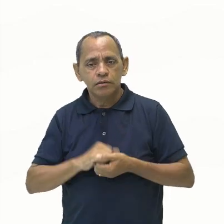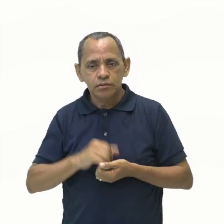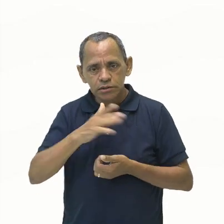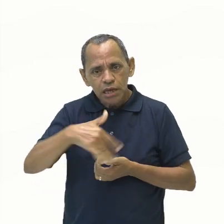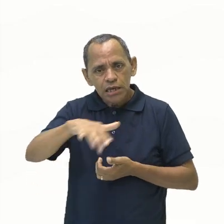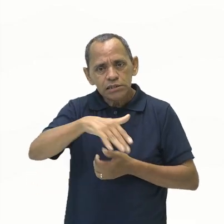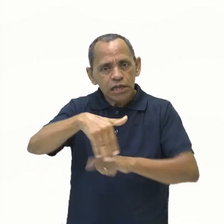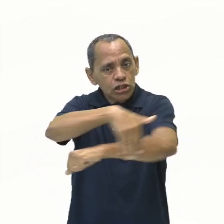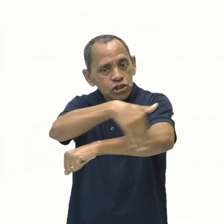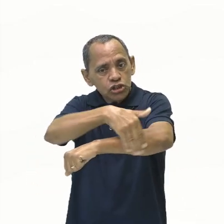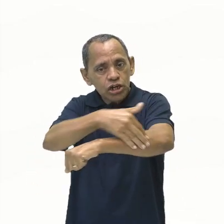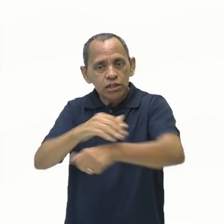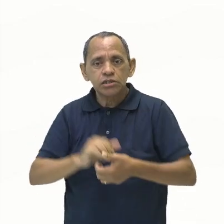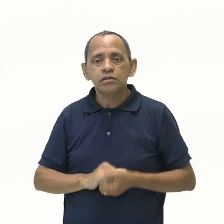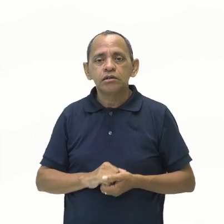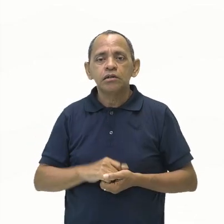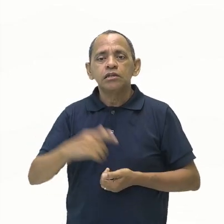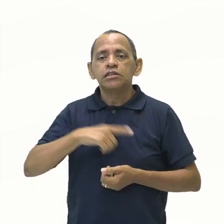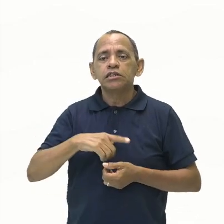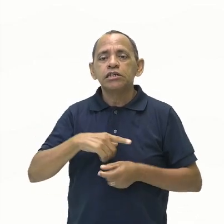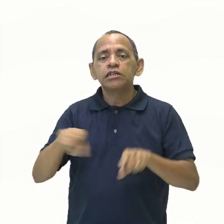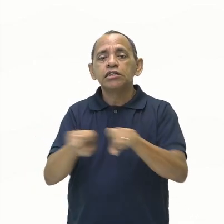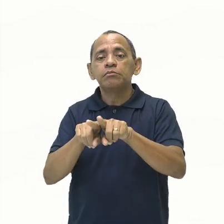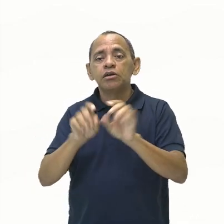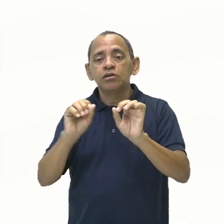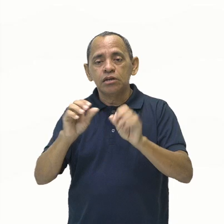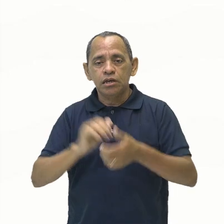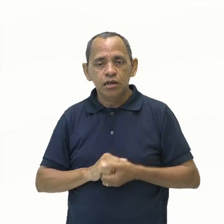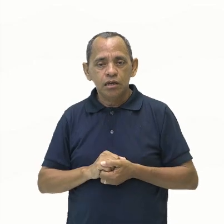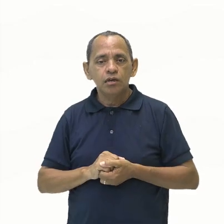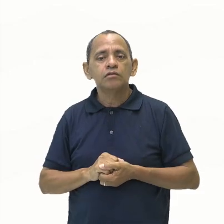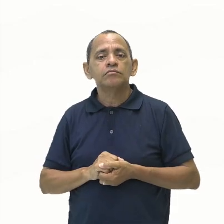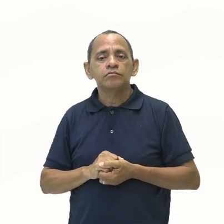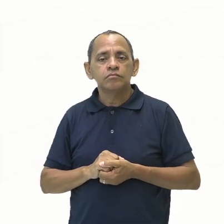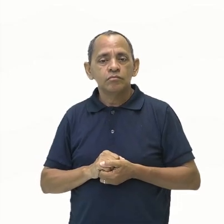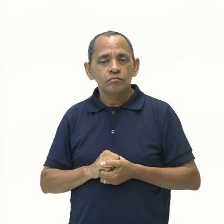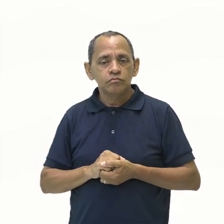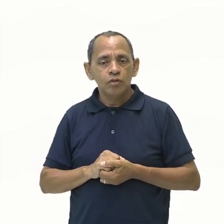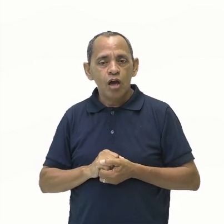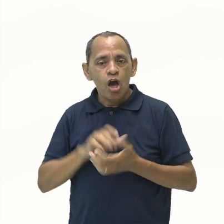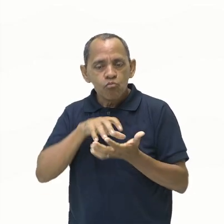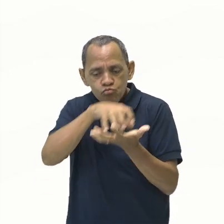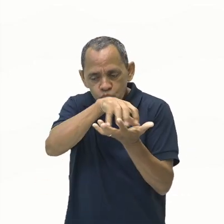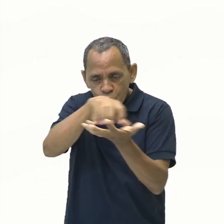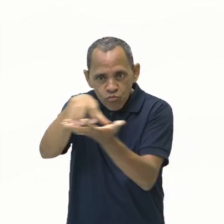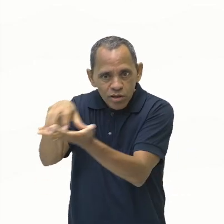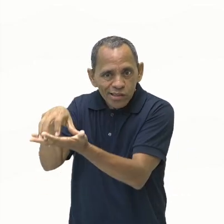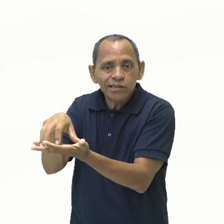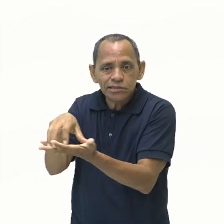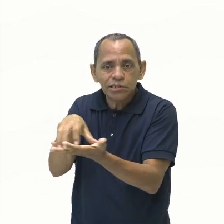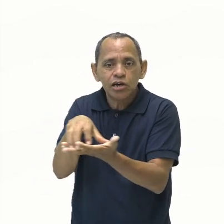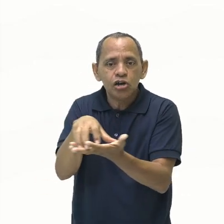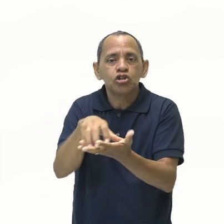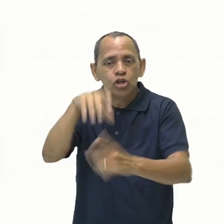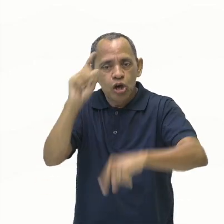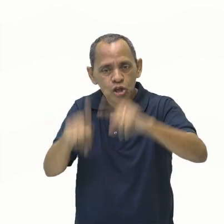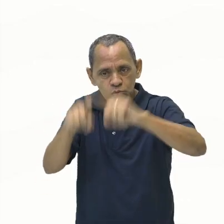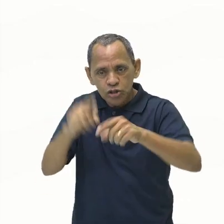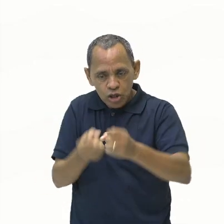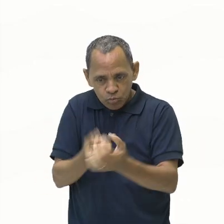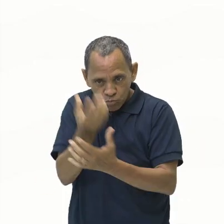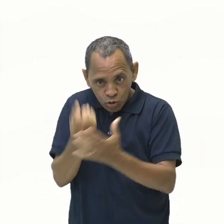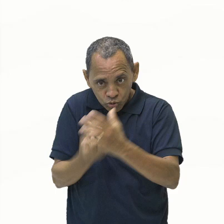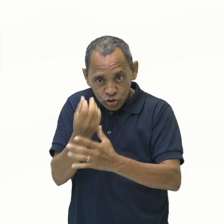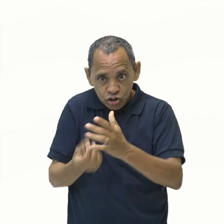de estradas? Para haver também uma certa mobilidade e escoamento de produtos que são produzidos no